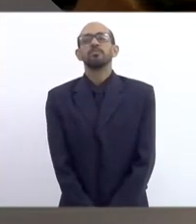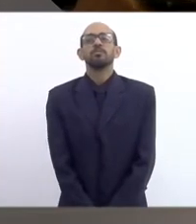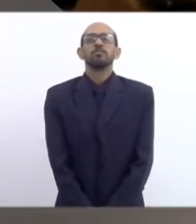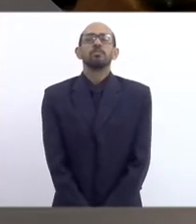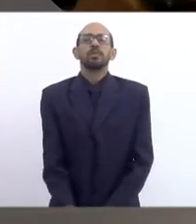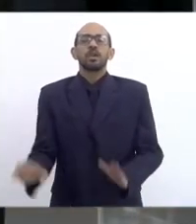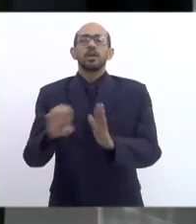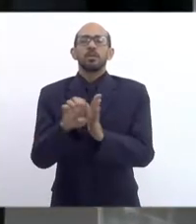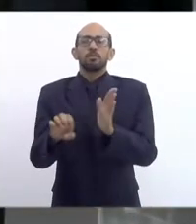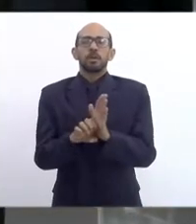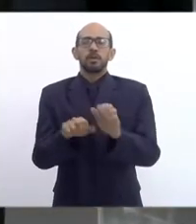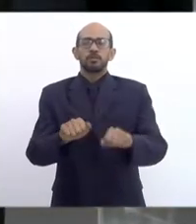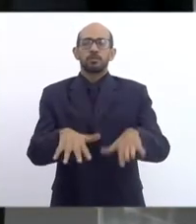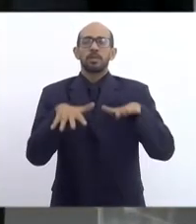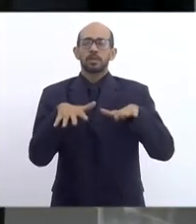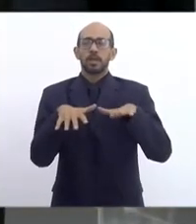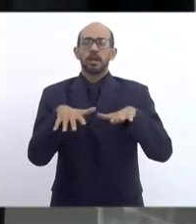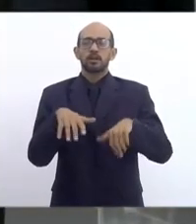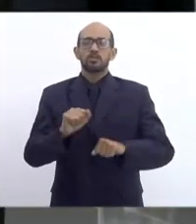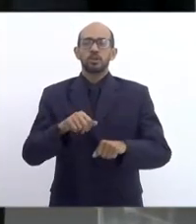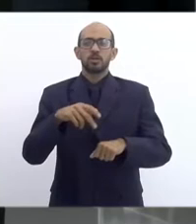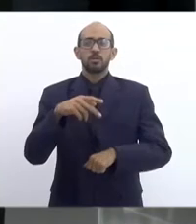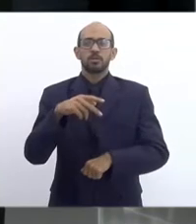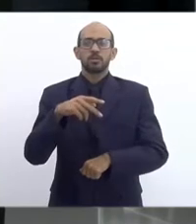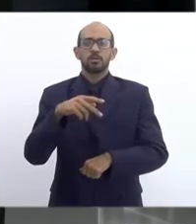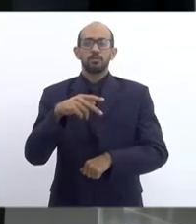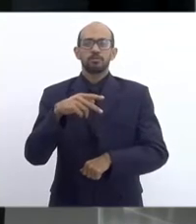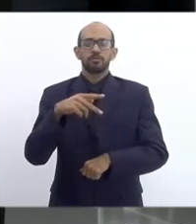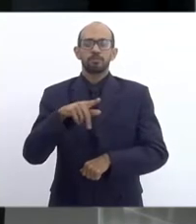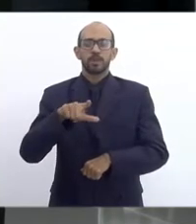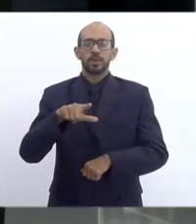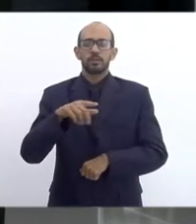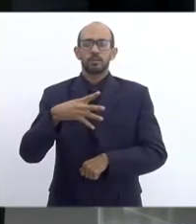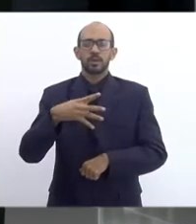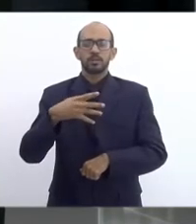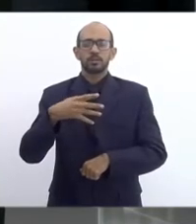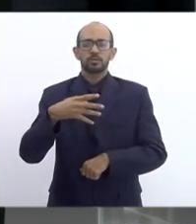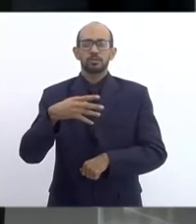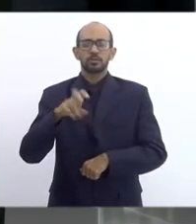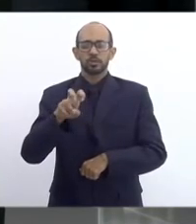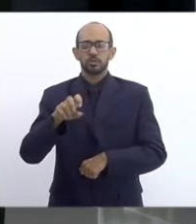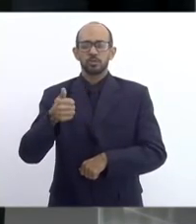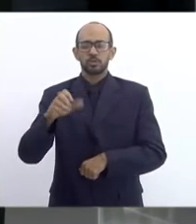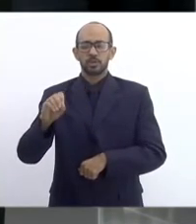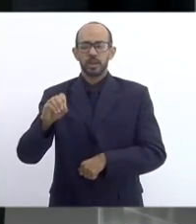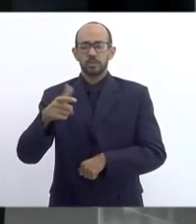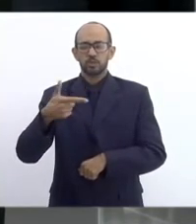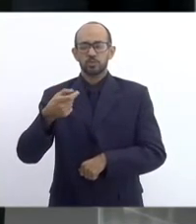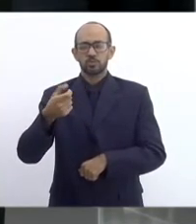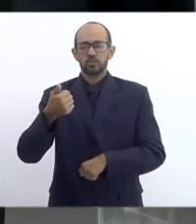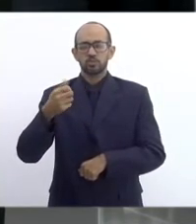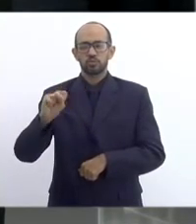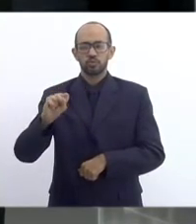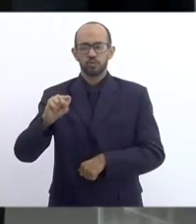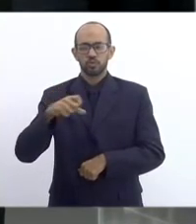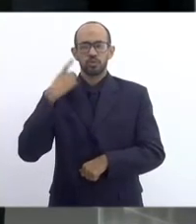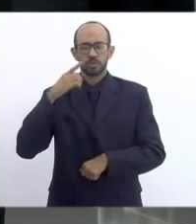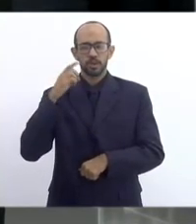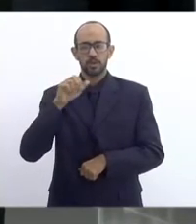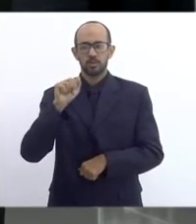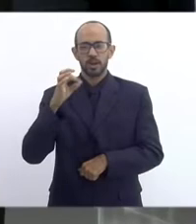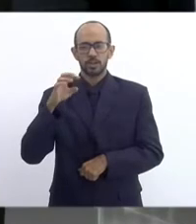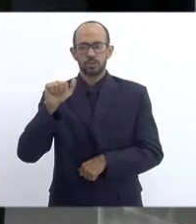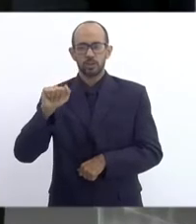Emendas de plenário ao projeto de lei 4510/2018. Autoria do deputado Atila Nunes, o parecer favorável à emenda 2, contrárias às emendas